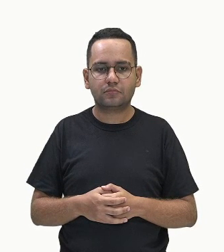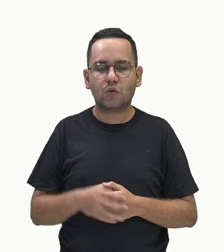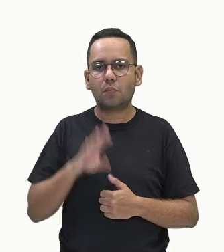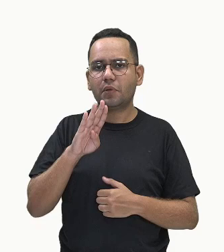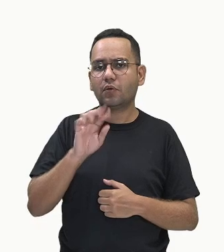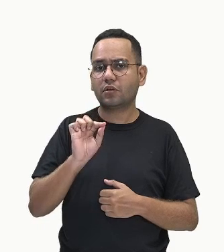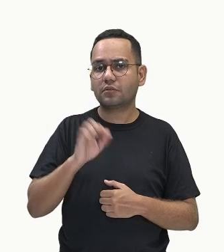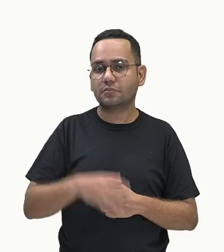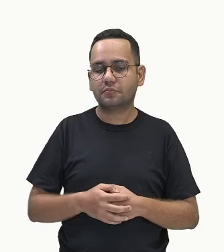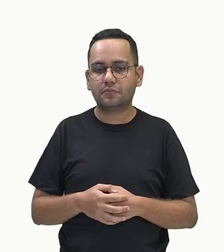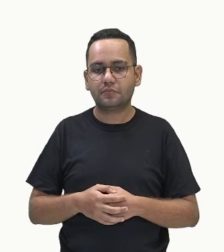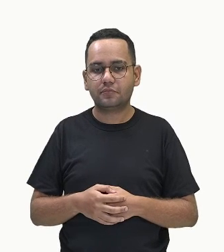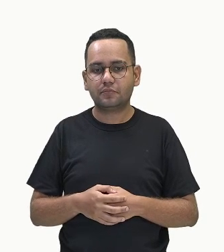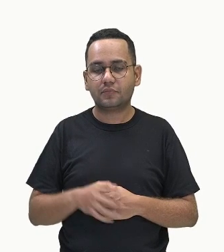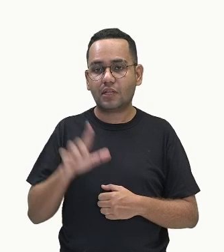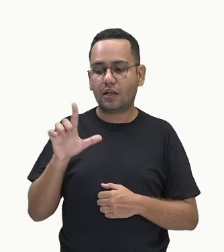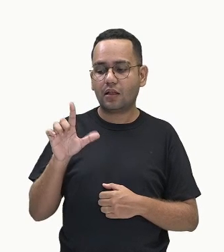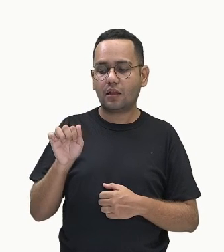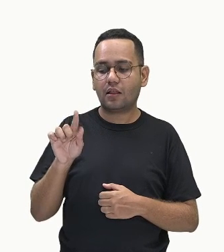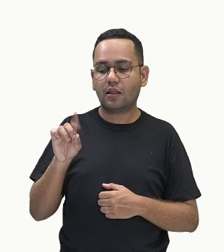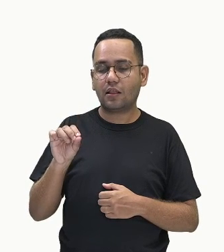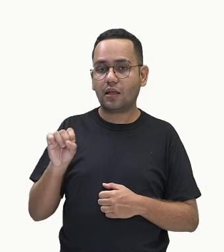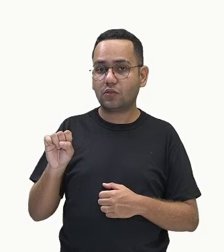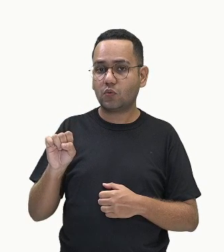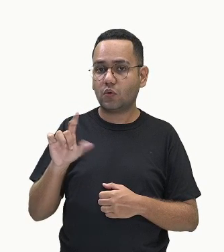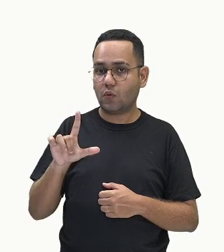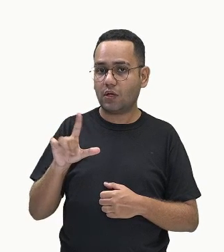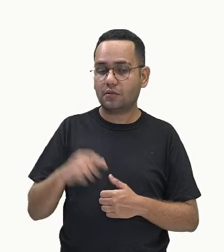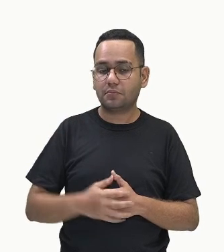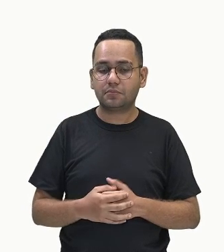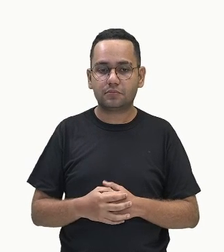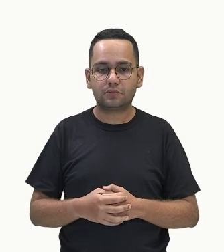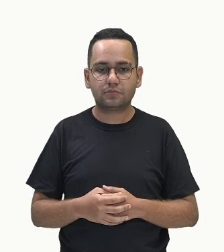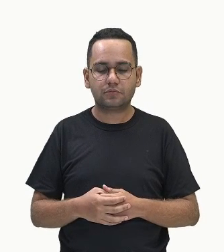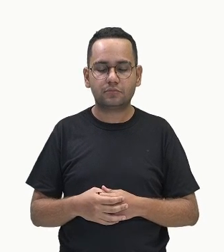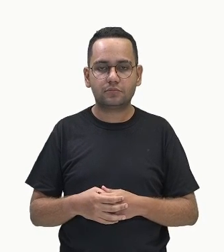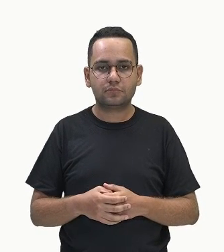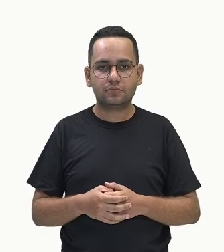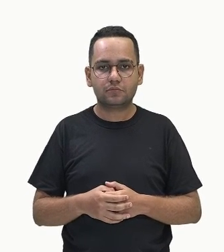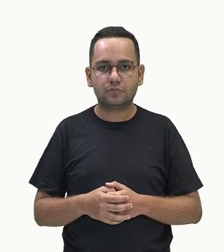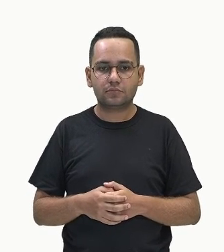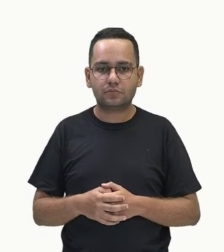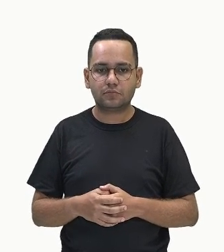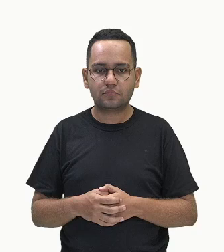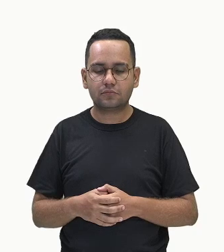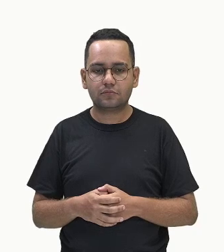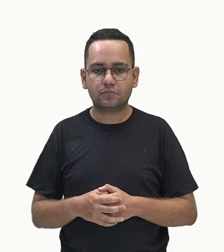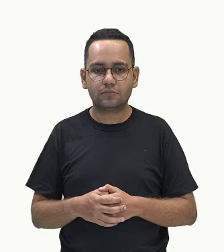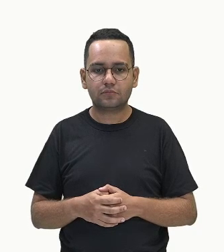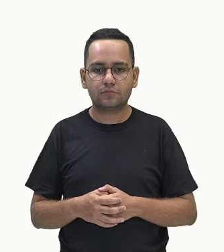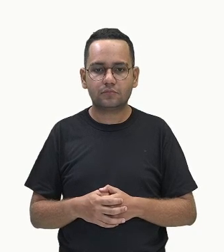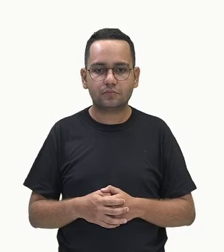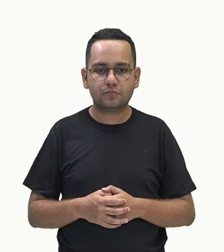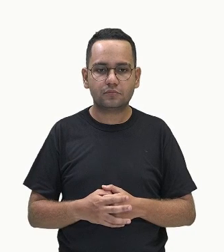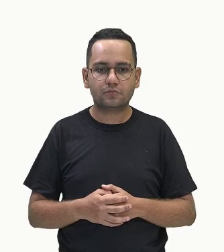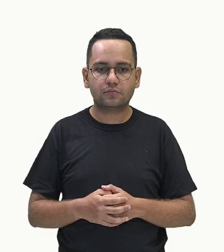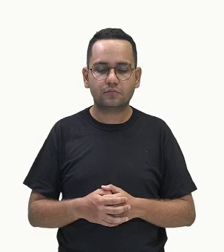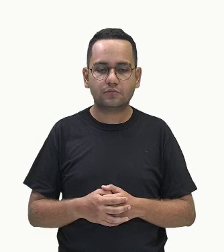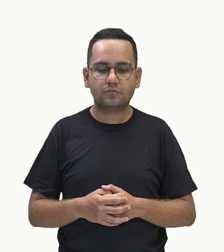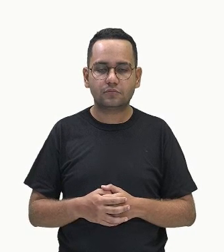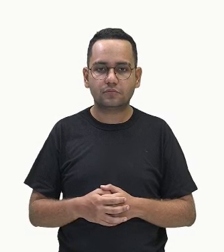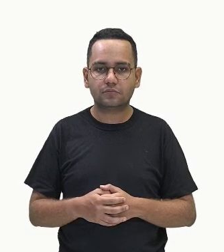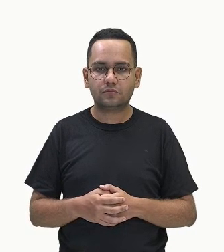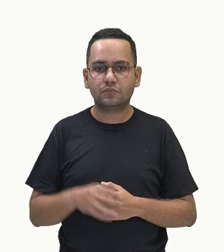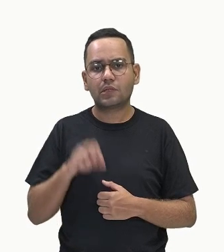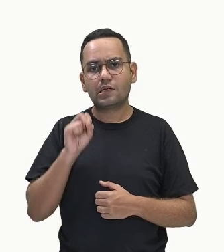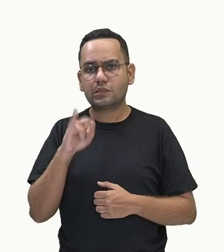gente? É o lado do meu polígono, desculpem. Então, é o lado do meu polígono. Se ele é o